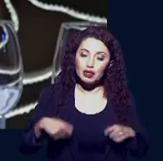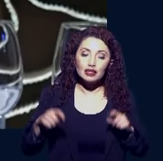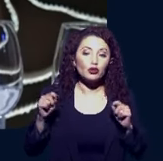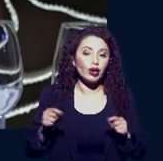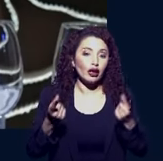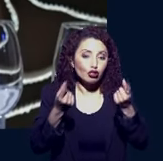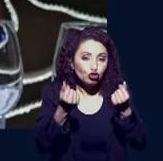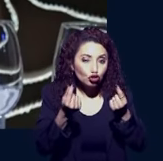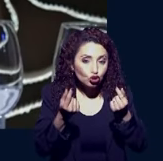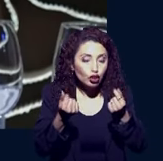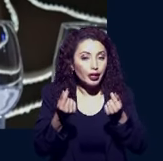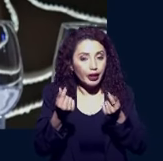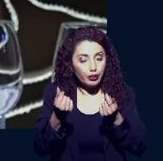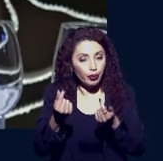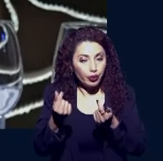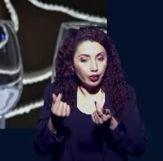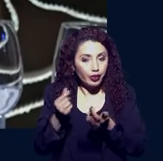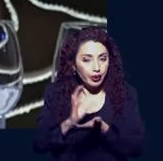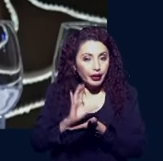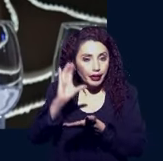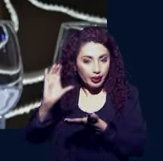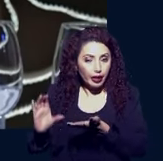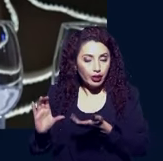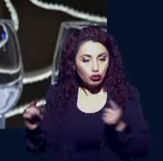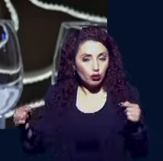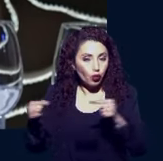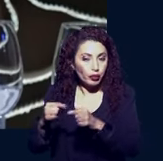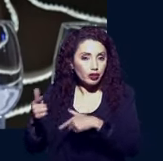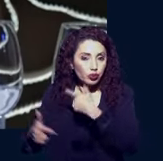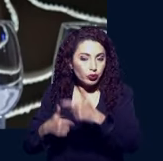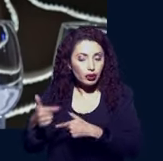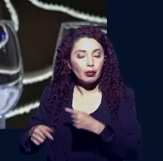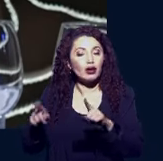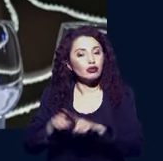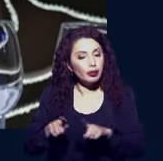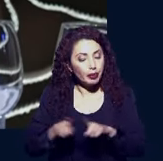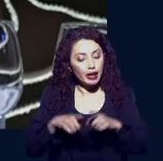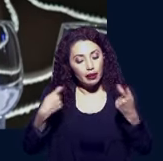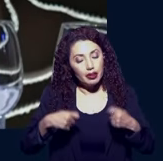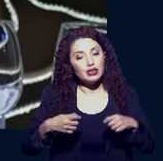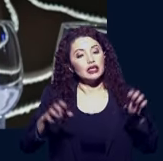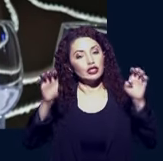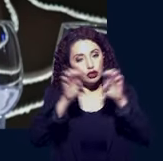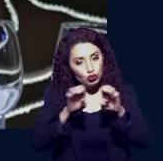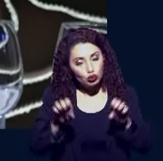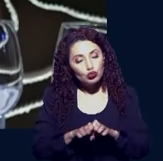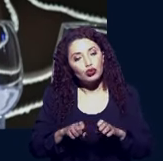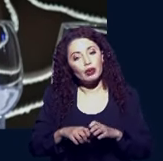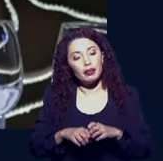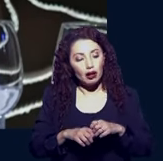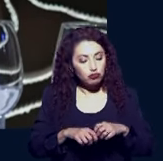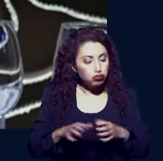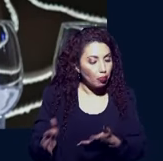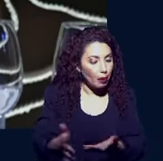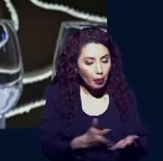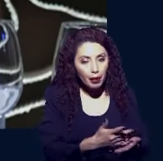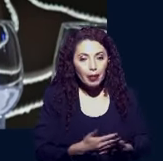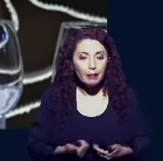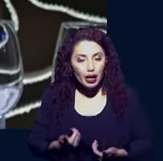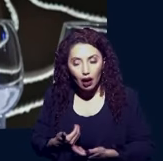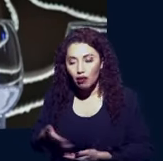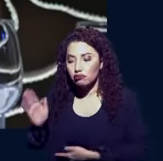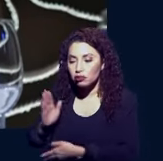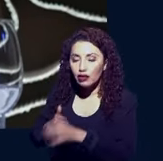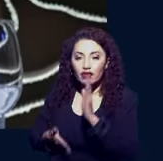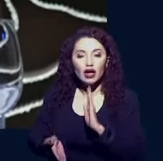crédito compatível com a nossa atividade ter infraestrutura pro escoamento dessa produção e o Brasil tem